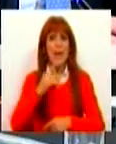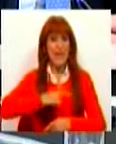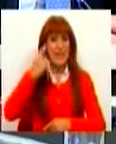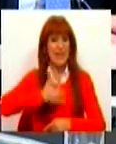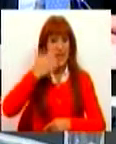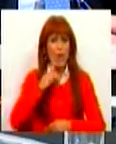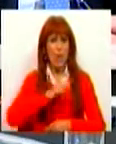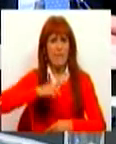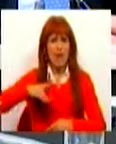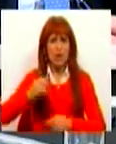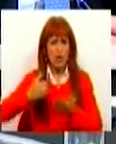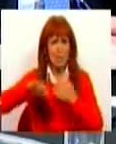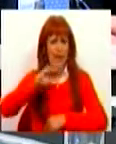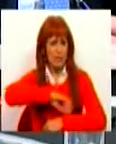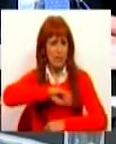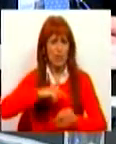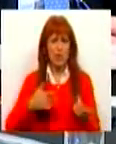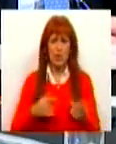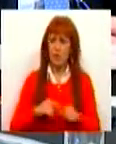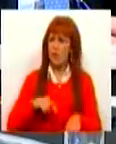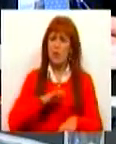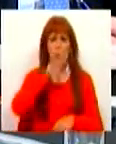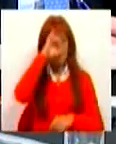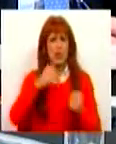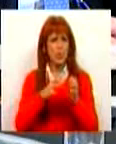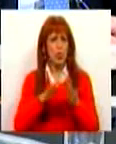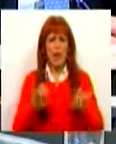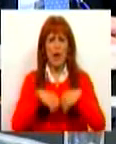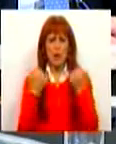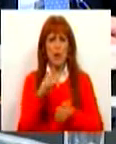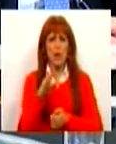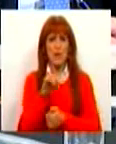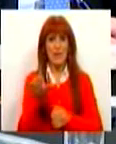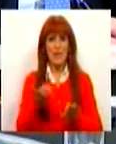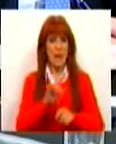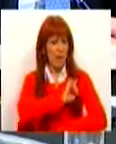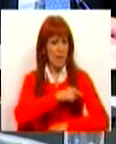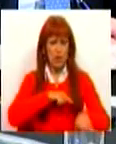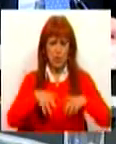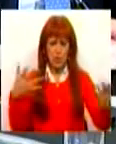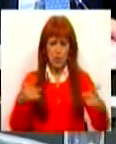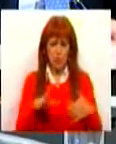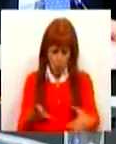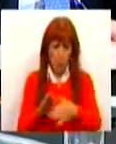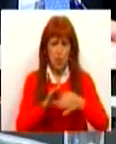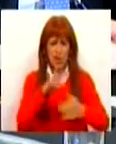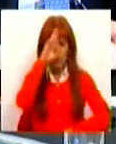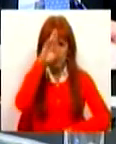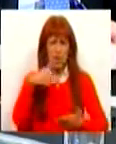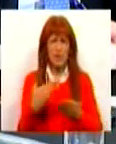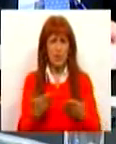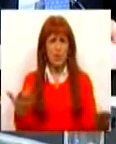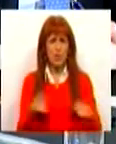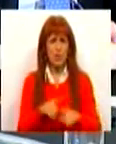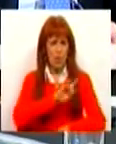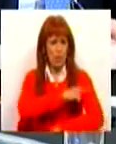1 milhão de euros. Senhor Ministro, este é o tempo de toda a sociedade civil, como forças políticas, unirmos esforços